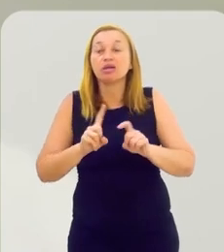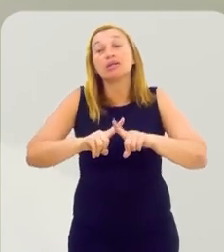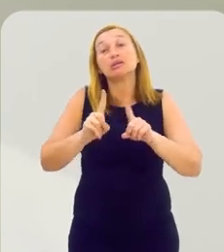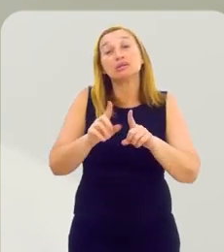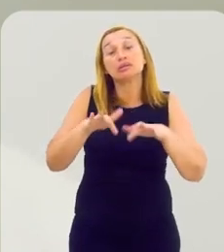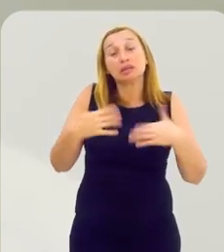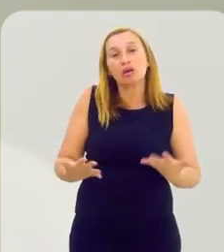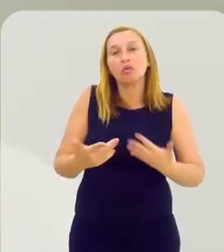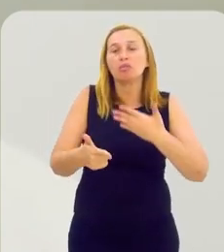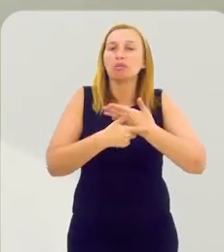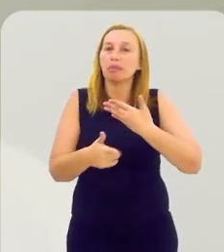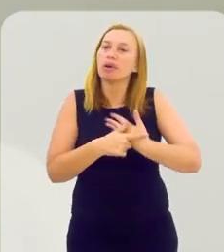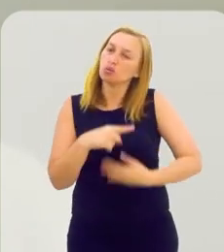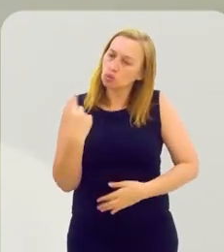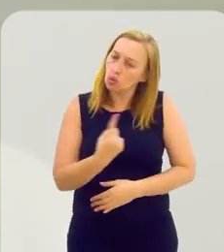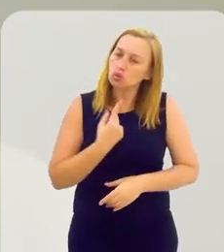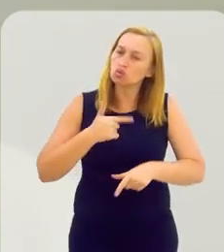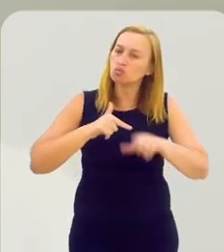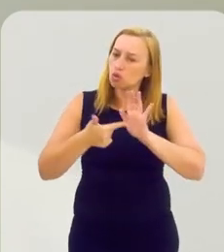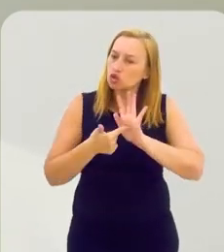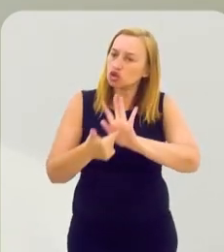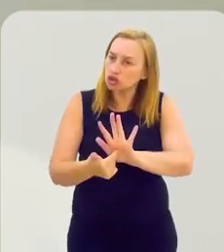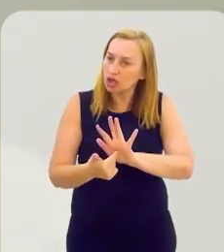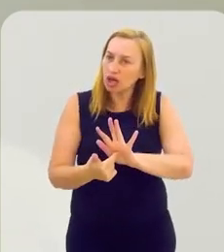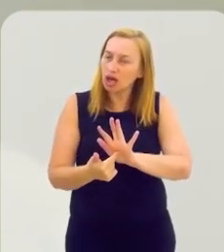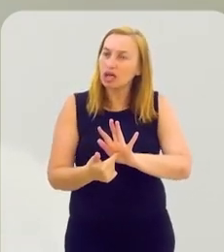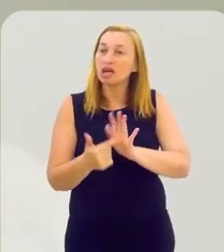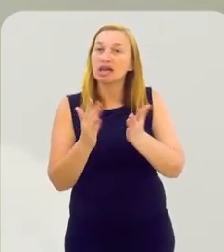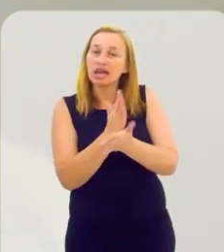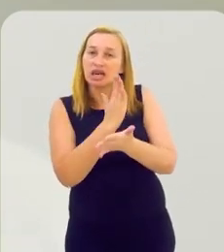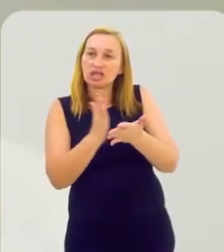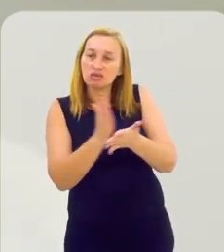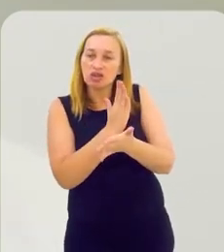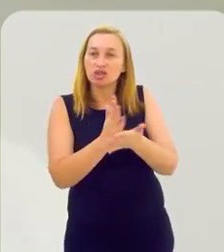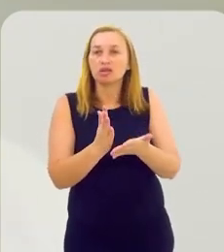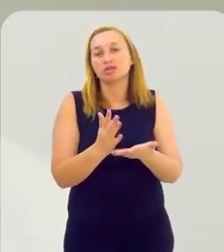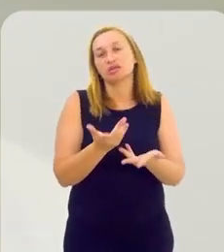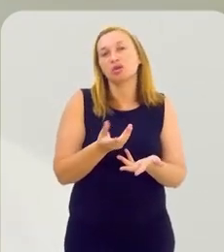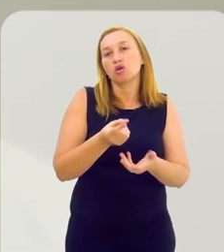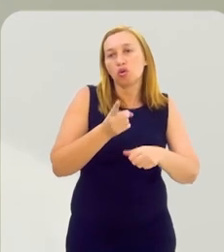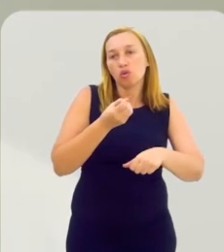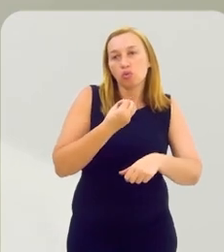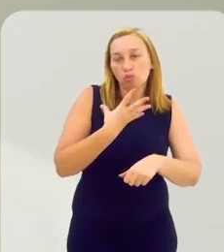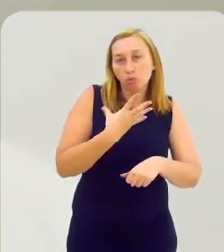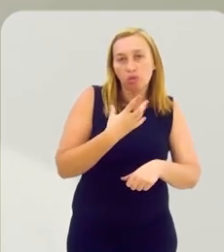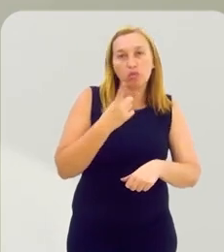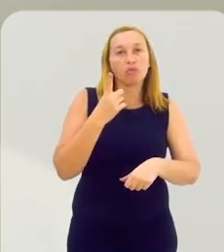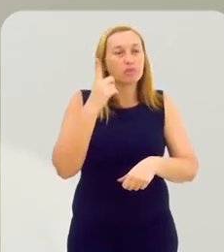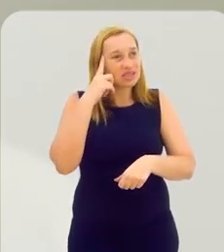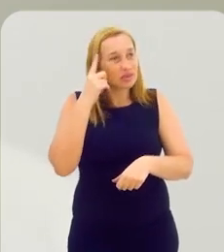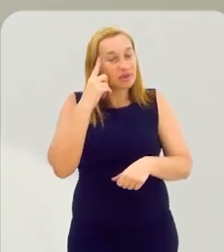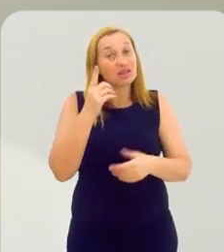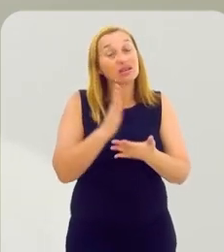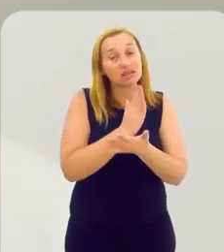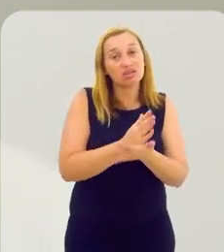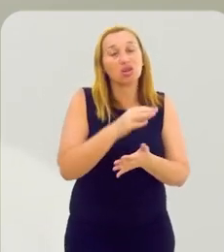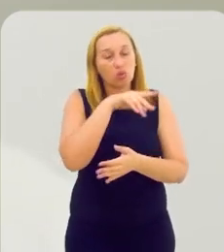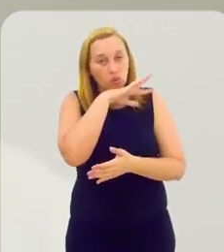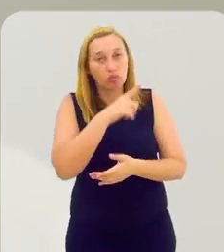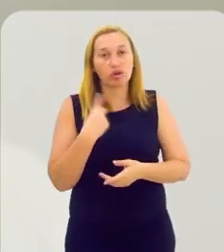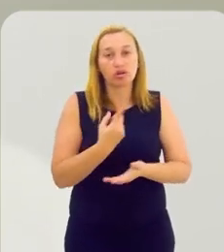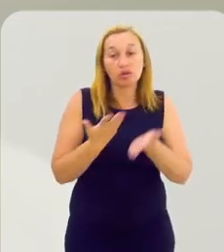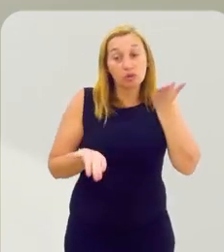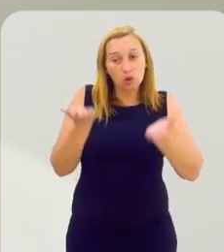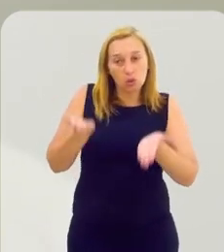papel mostrar que por trás, às vezes, de uma boa intenção pode ter um prejuízo muito grande. Então a gente tenta sempre buscar esse